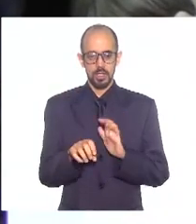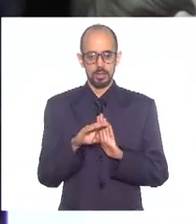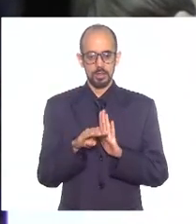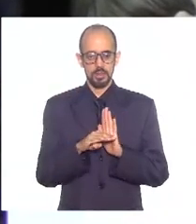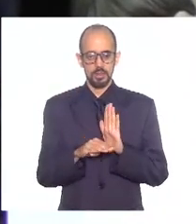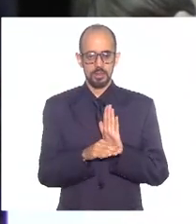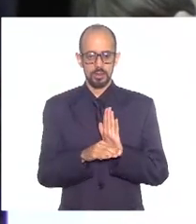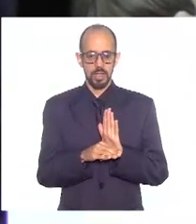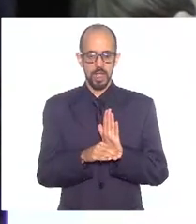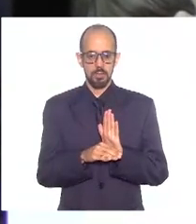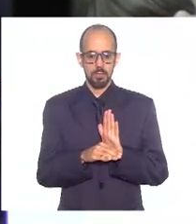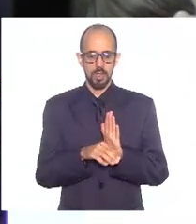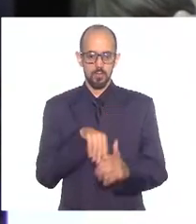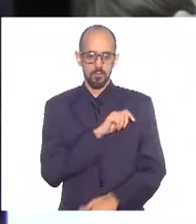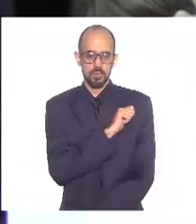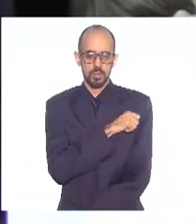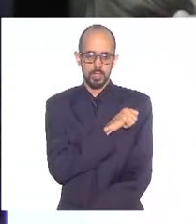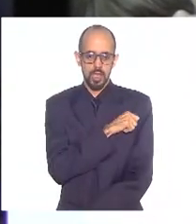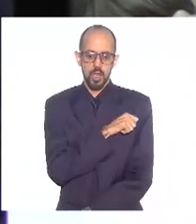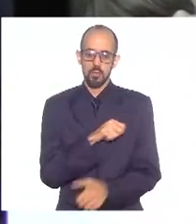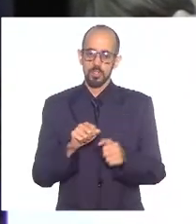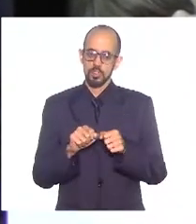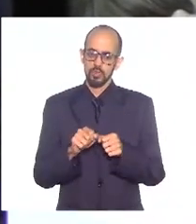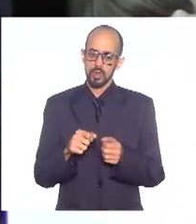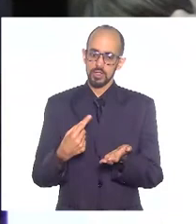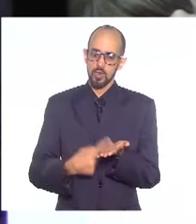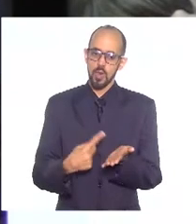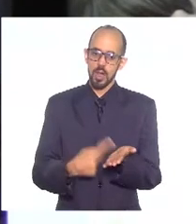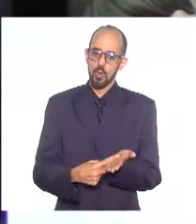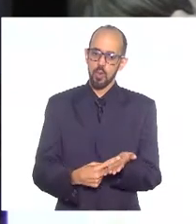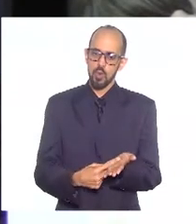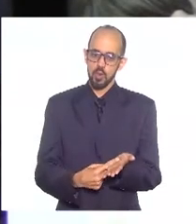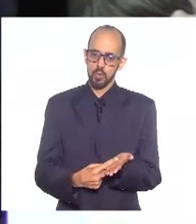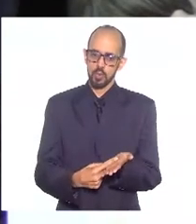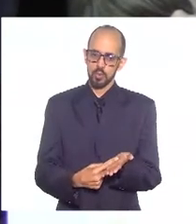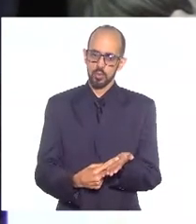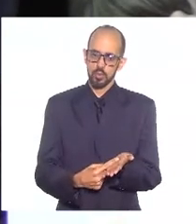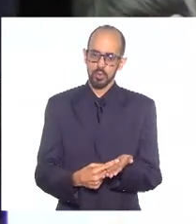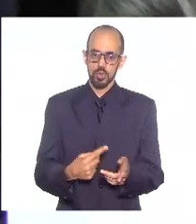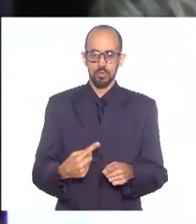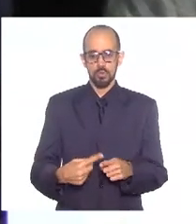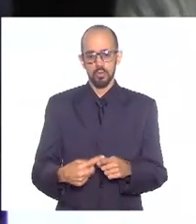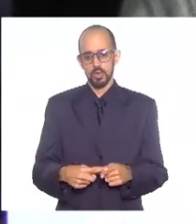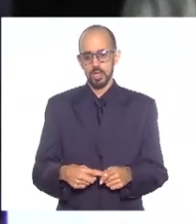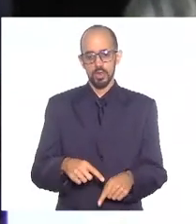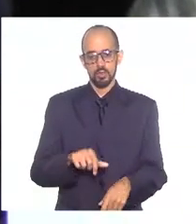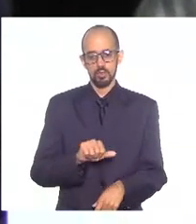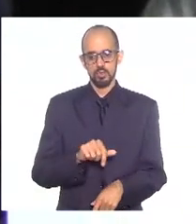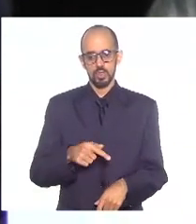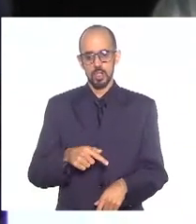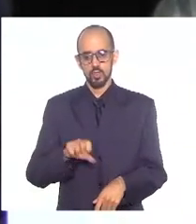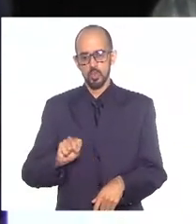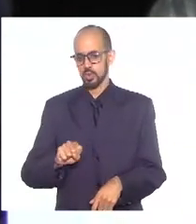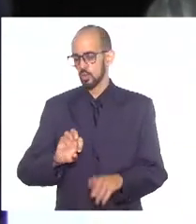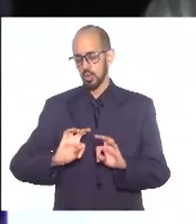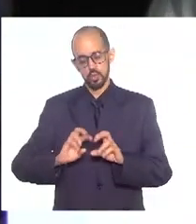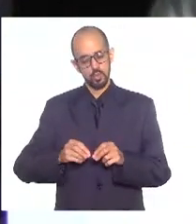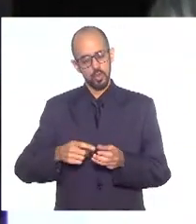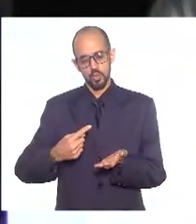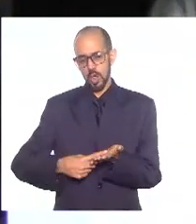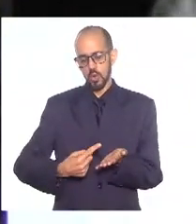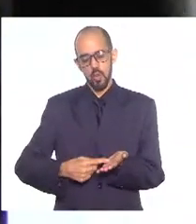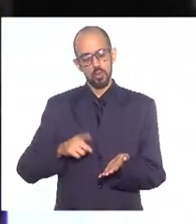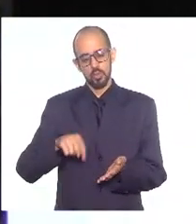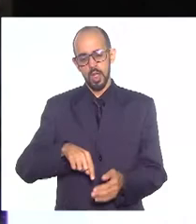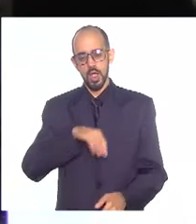um mau acordo, porque qualquer acordo se faça num 7-8 é um mau acordo. Se